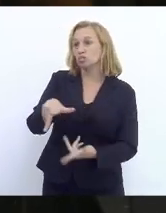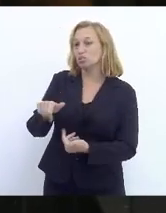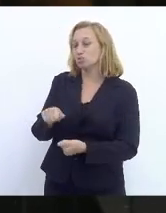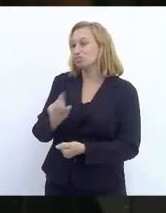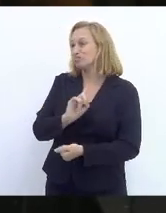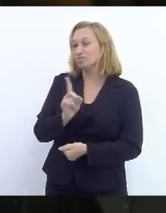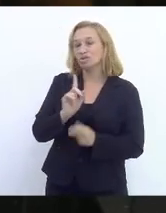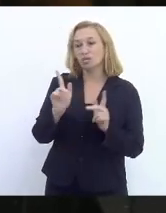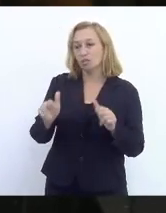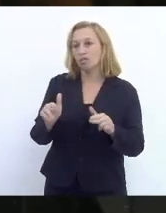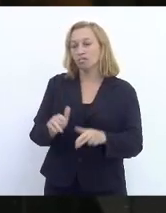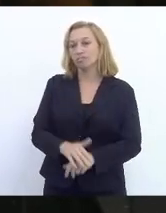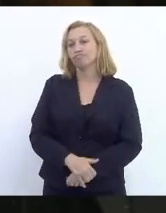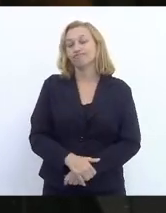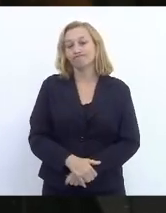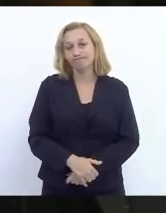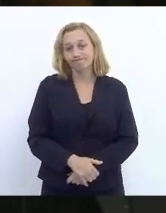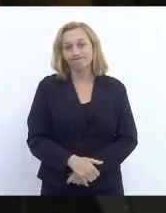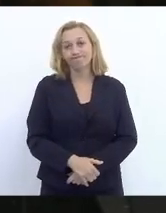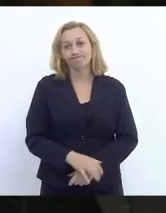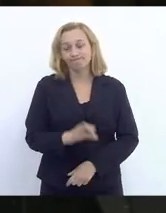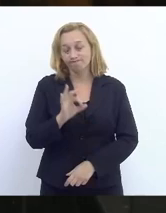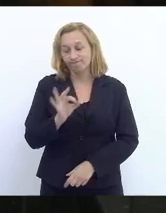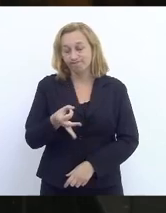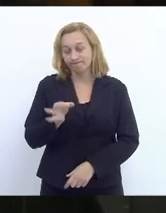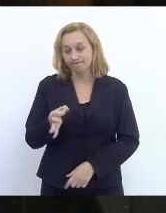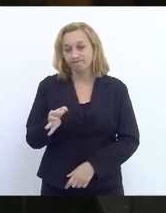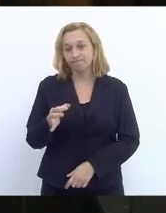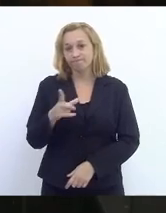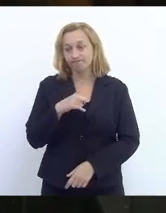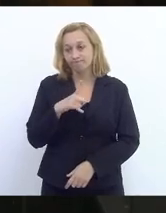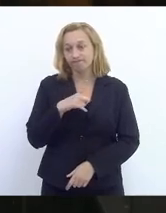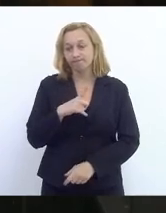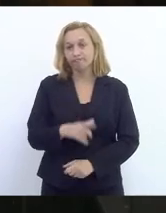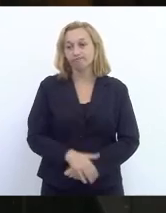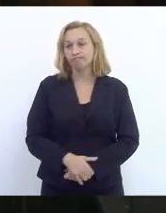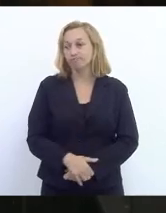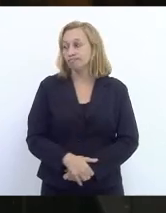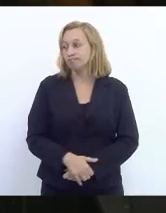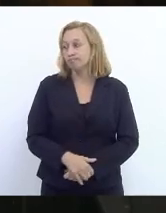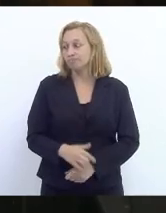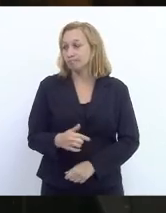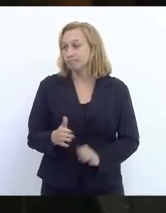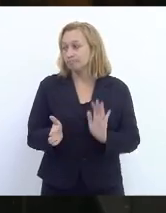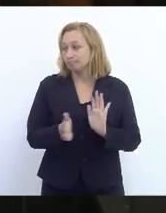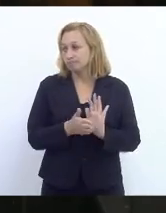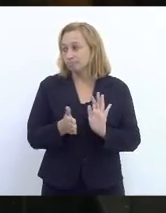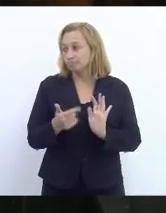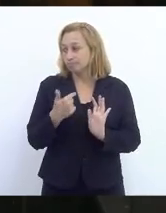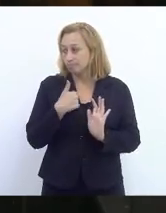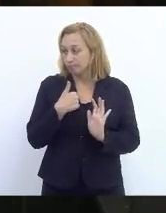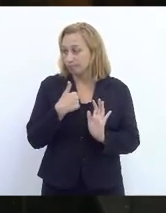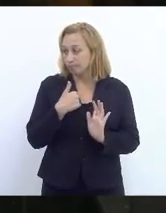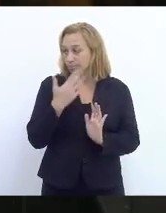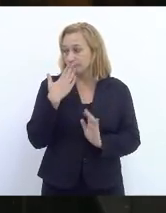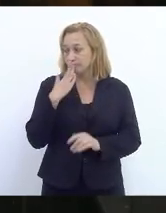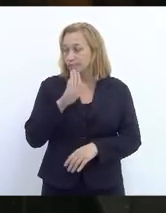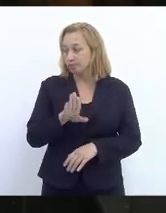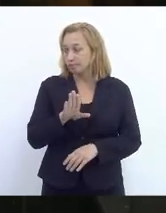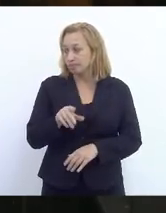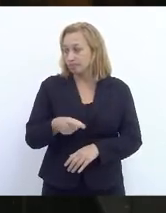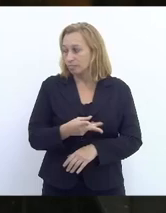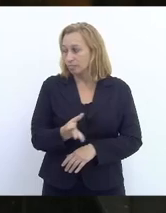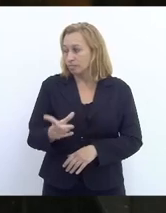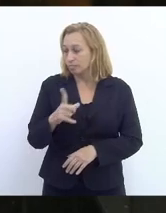não será mais o mesmo isso é o garanto é vocês e eu prometi que quantos Essa